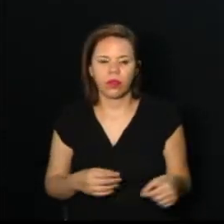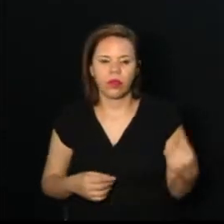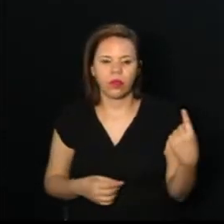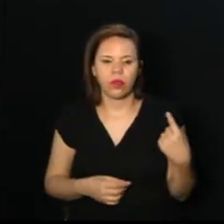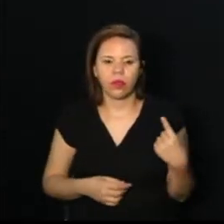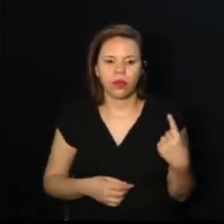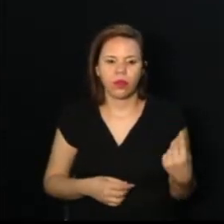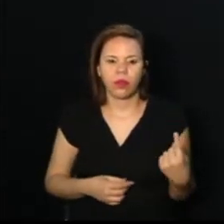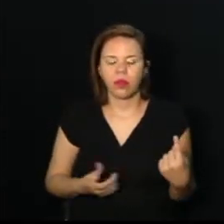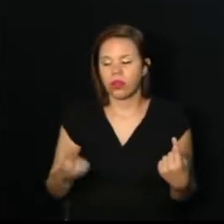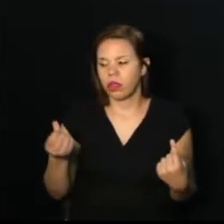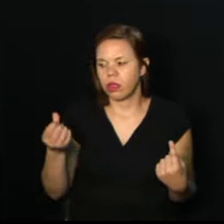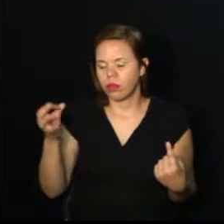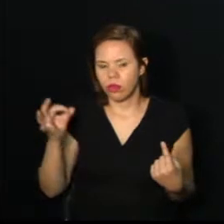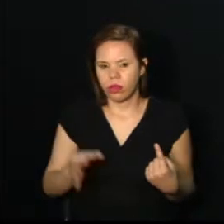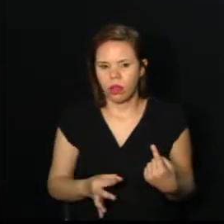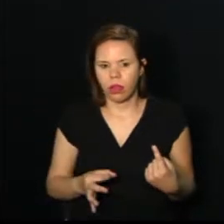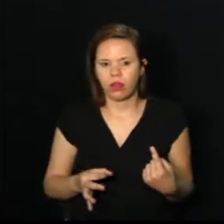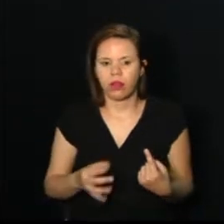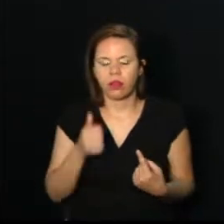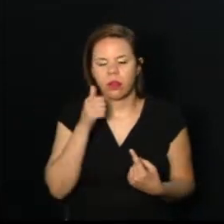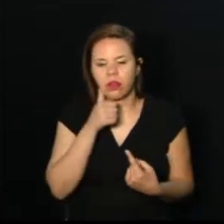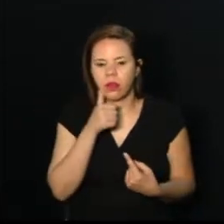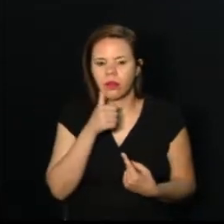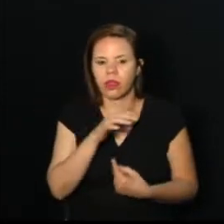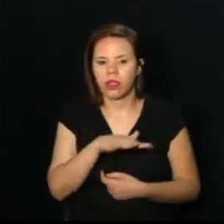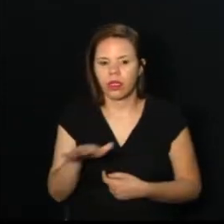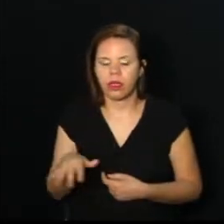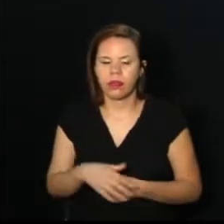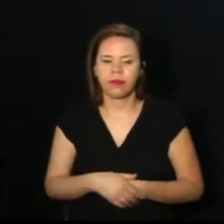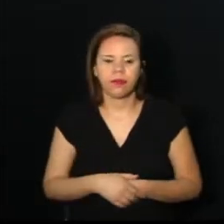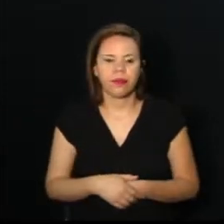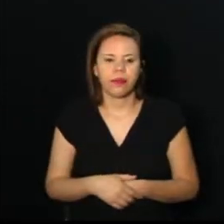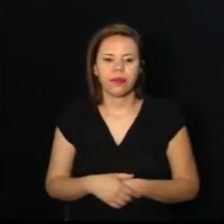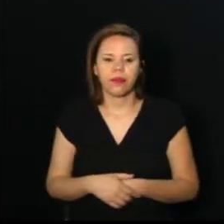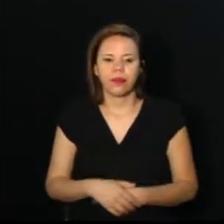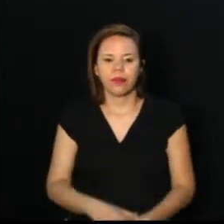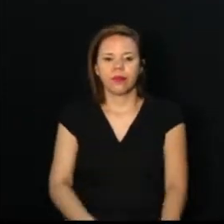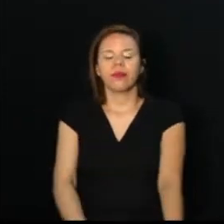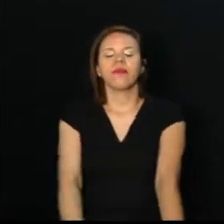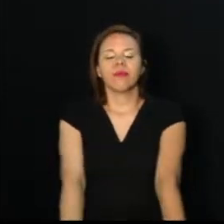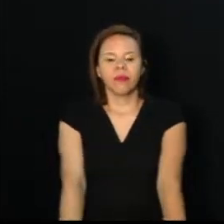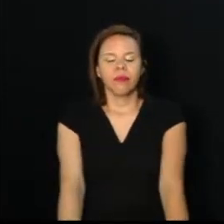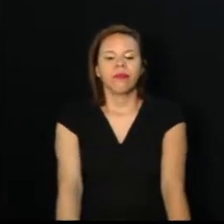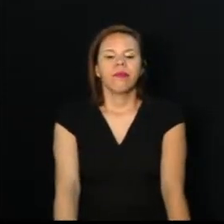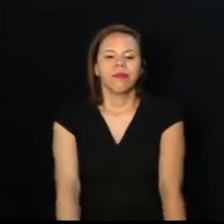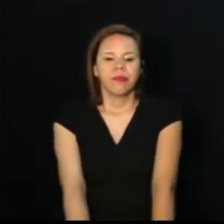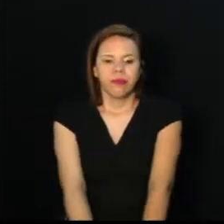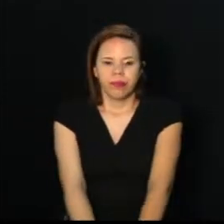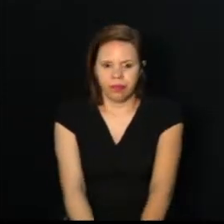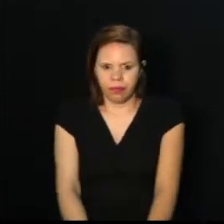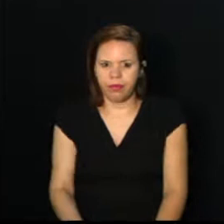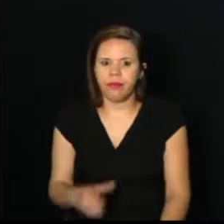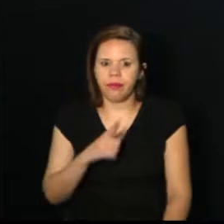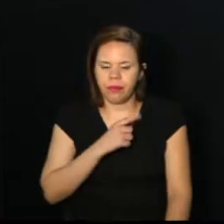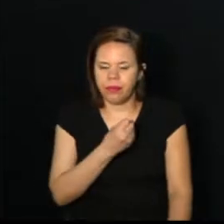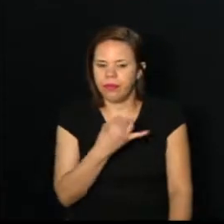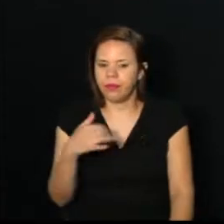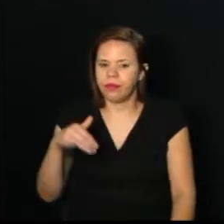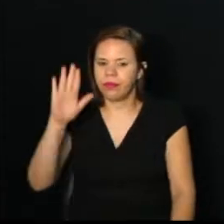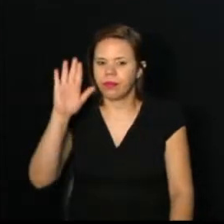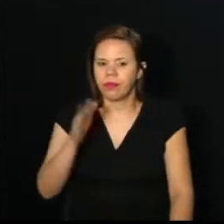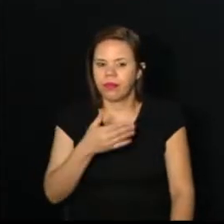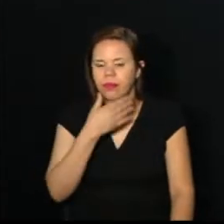de 1 a 6% são meninas, né? Há uma incidência maior